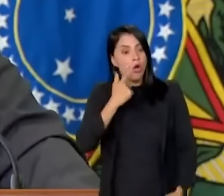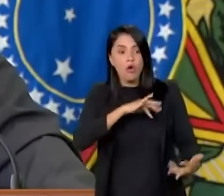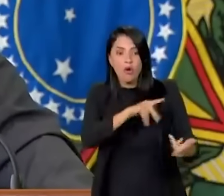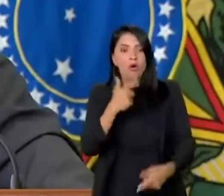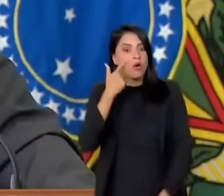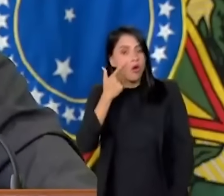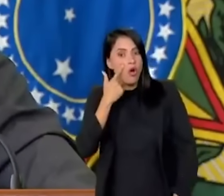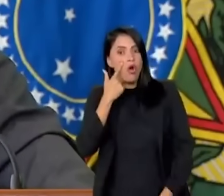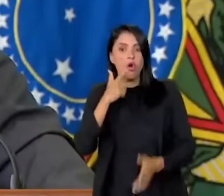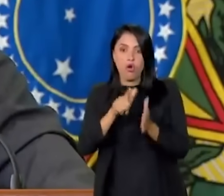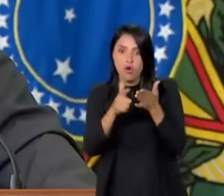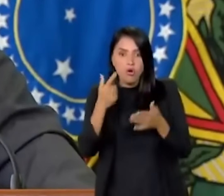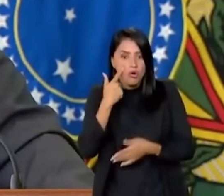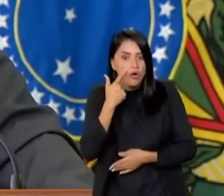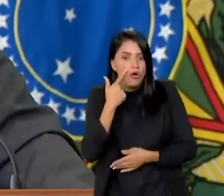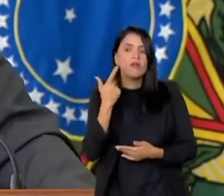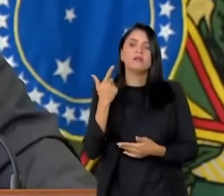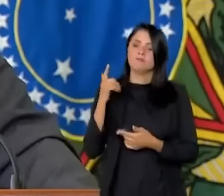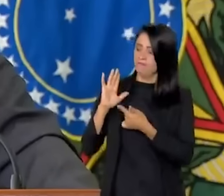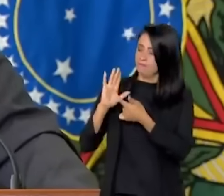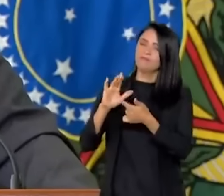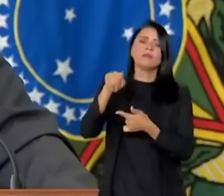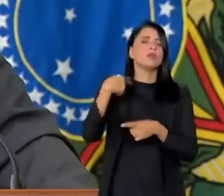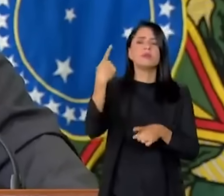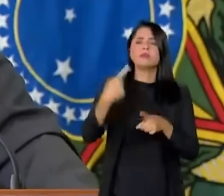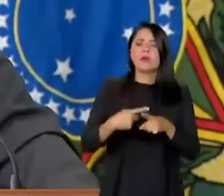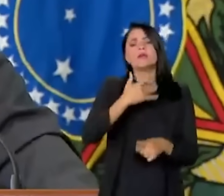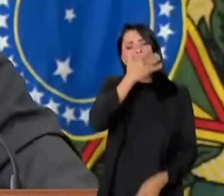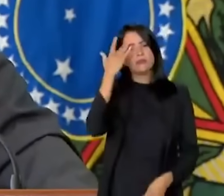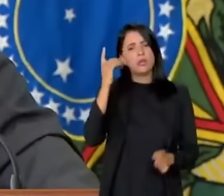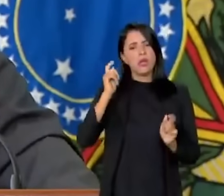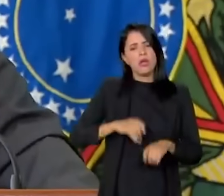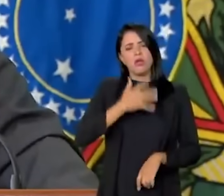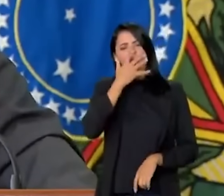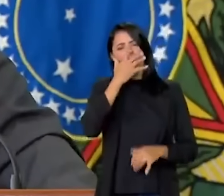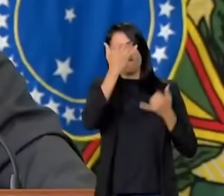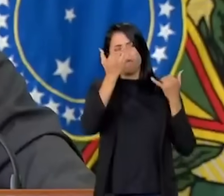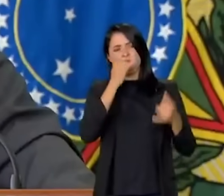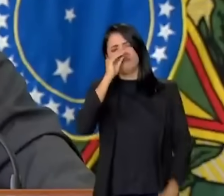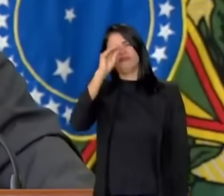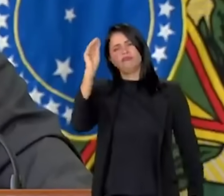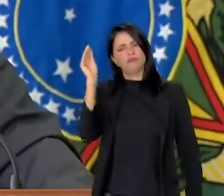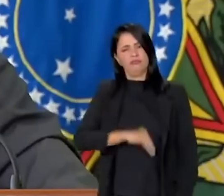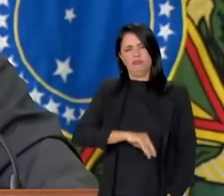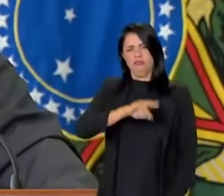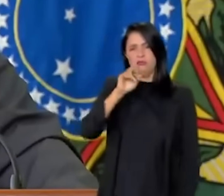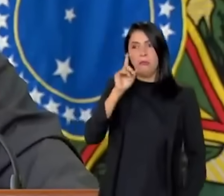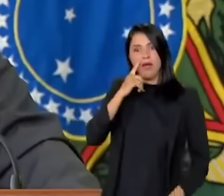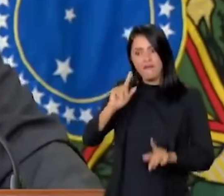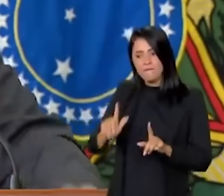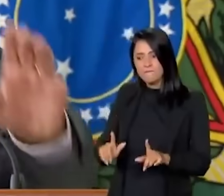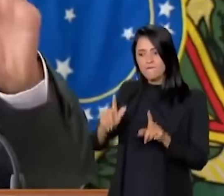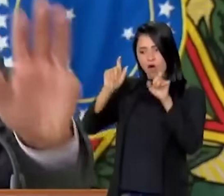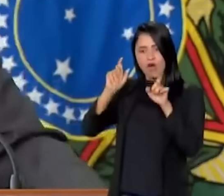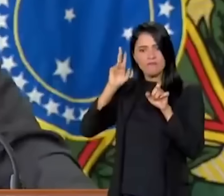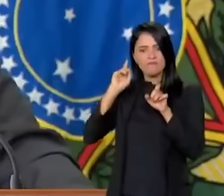dizer à imprensa, porque as pessoas podem negar a informação, mas a fotografia